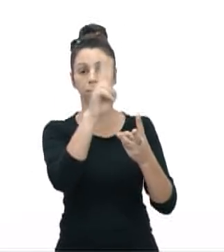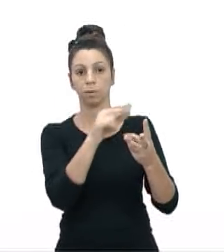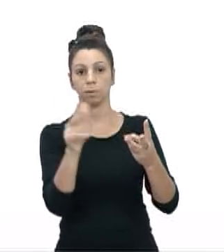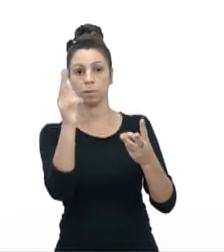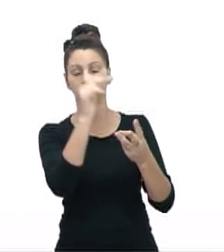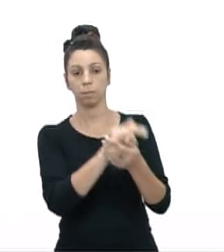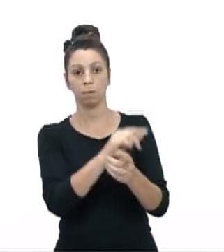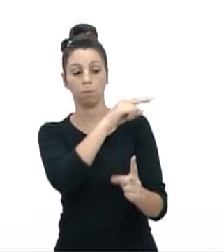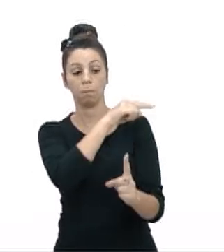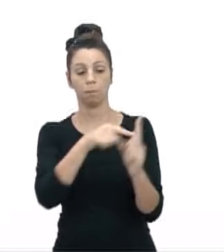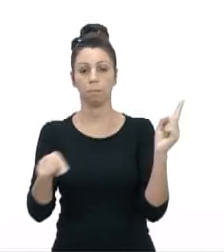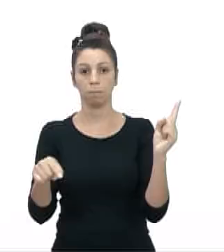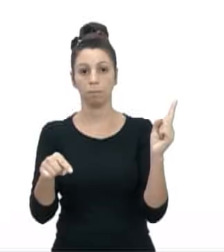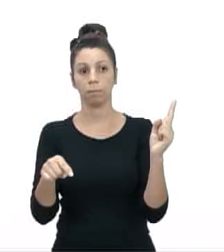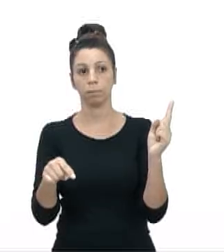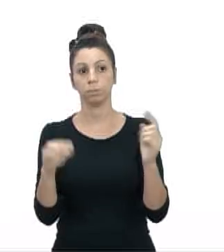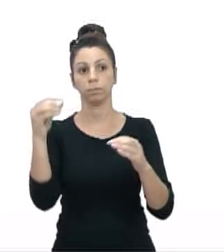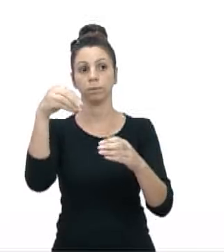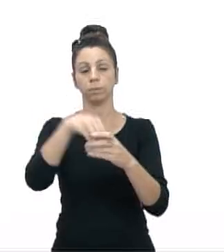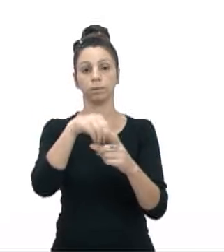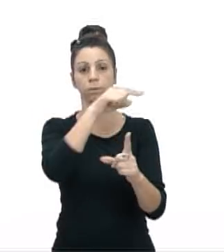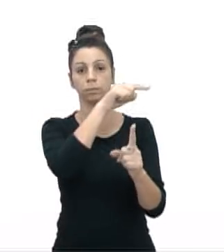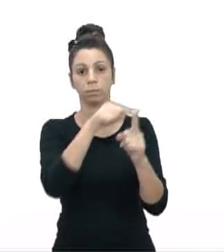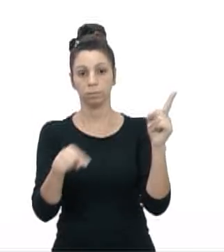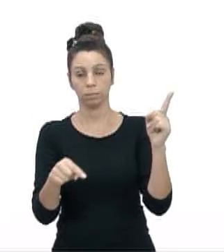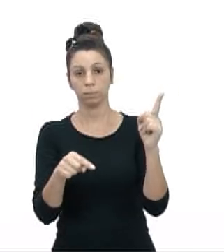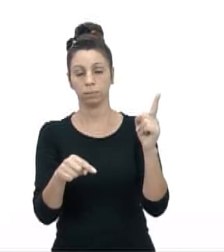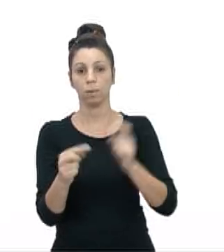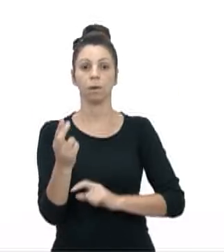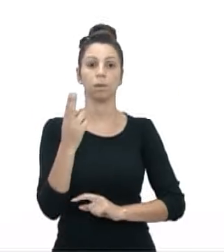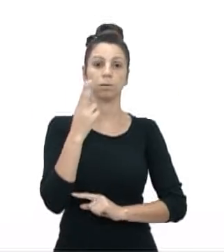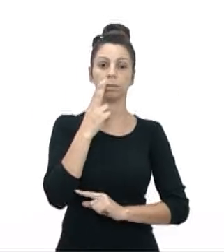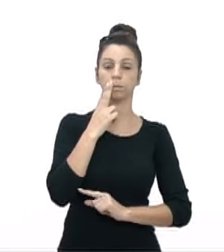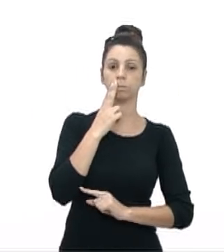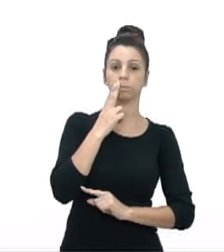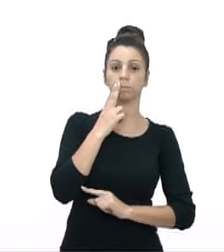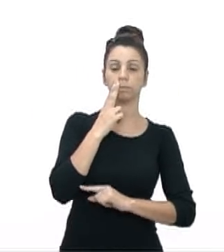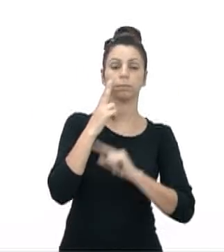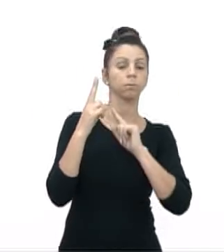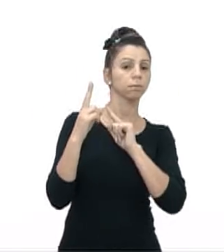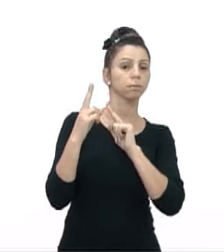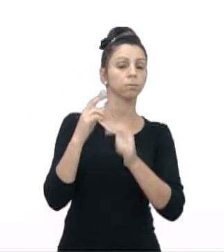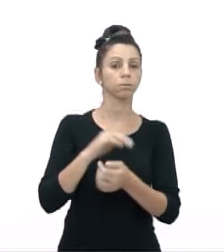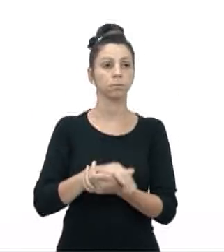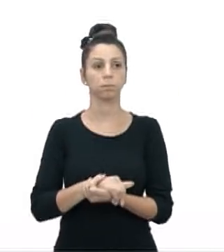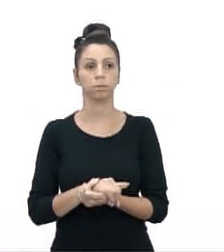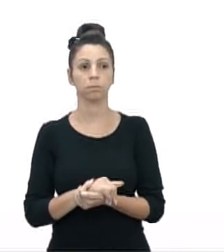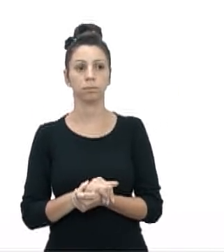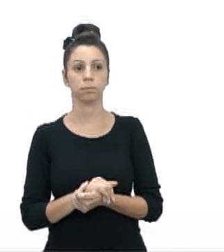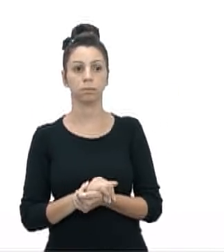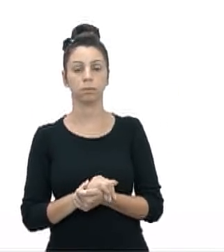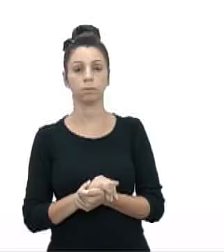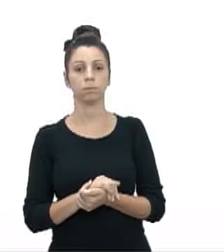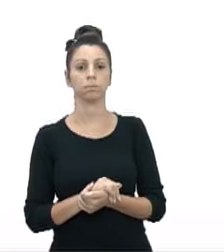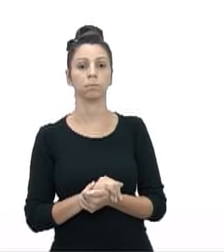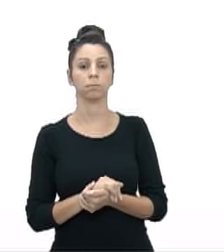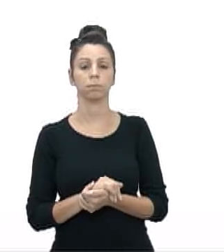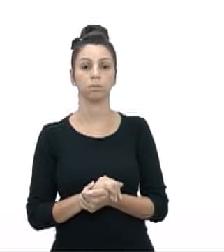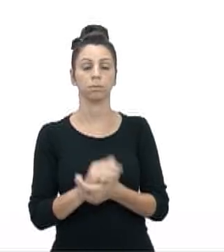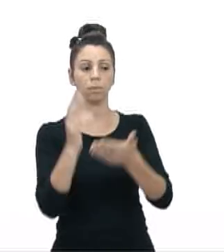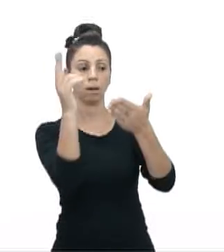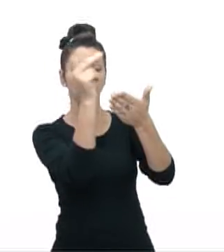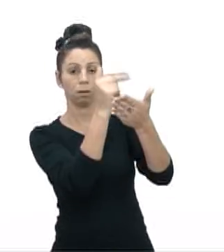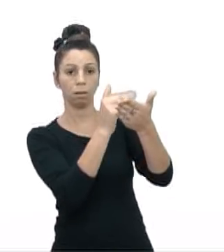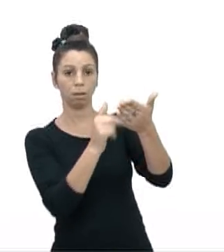do proibido e aí dentro desse proibido o cigarro, né, mas esse cigarro ele está ali é uma